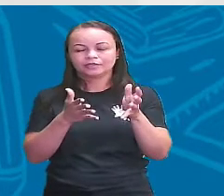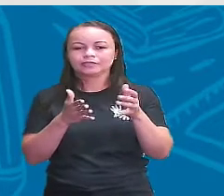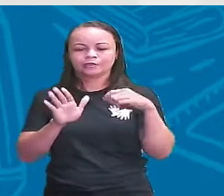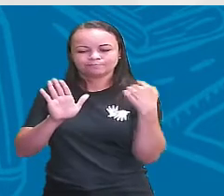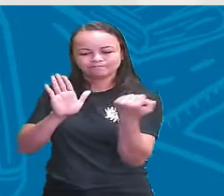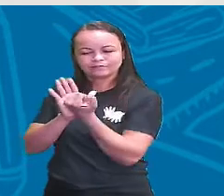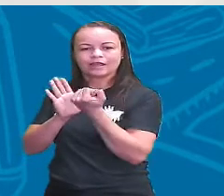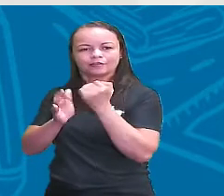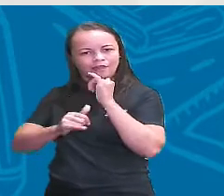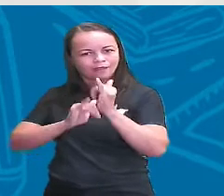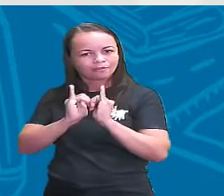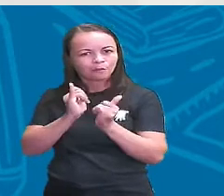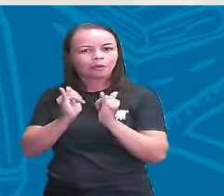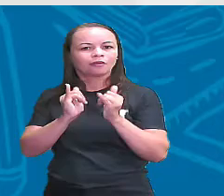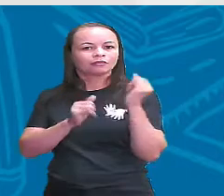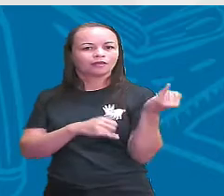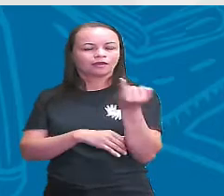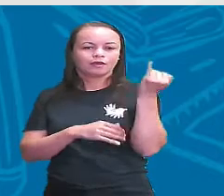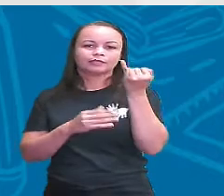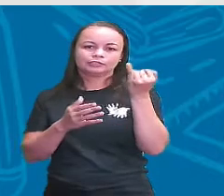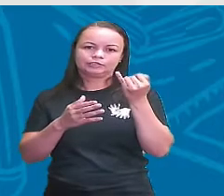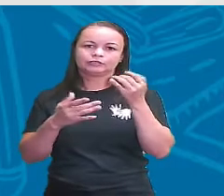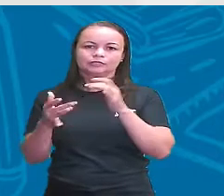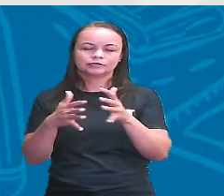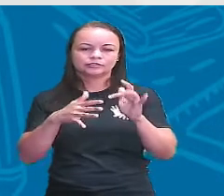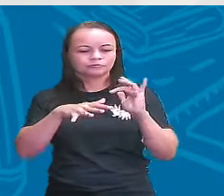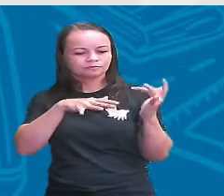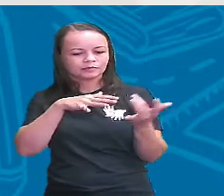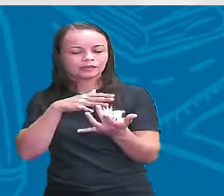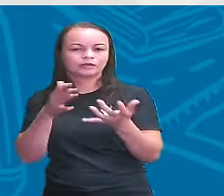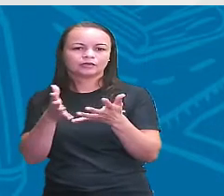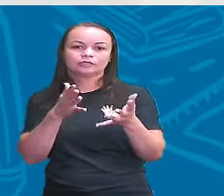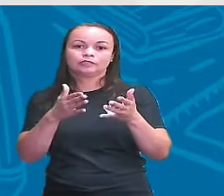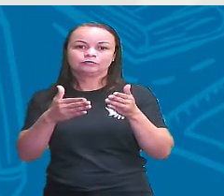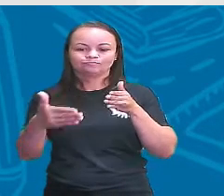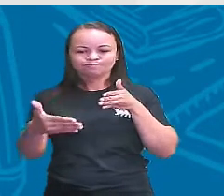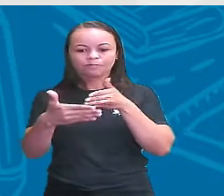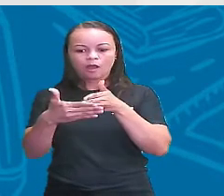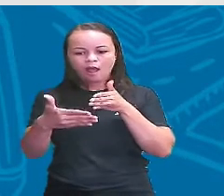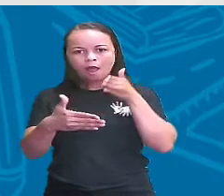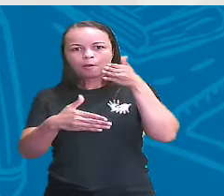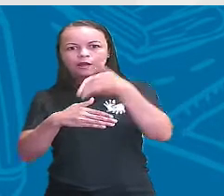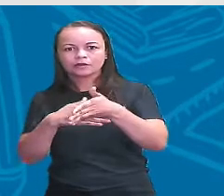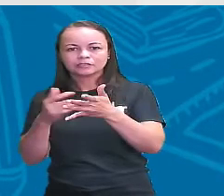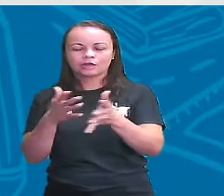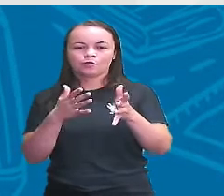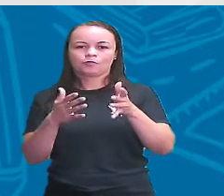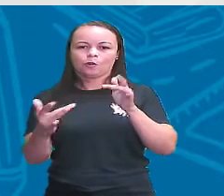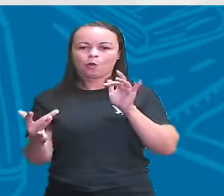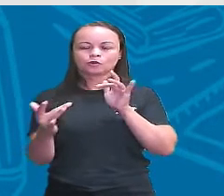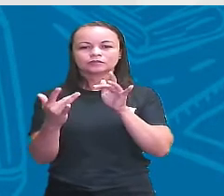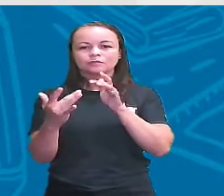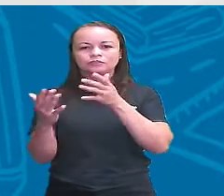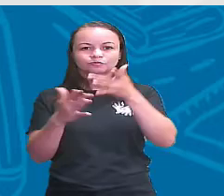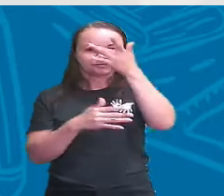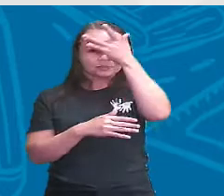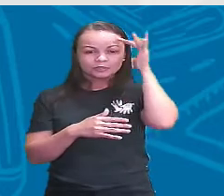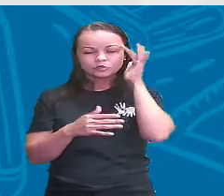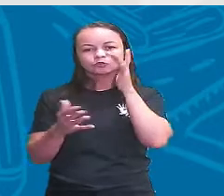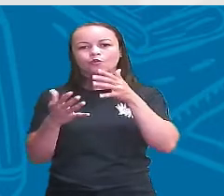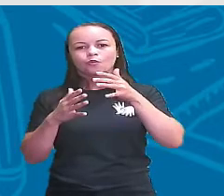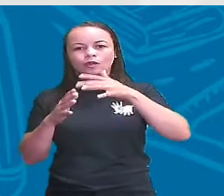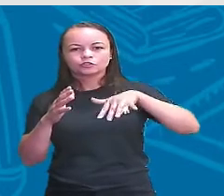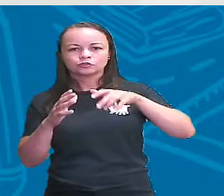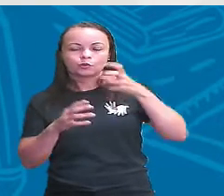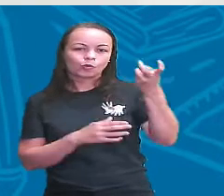e decisivo na evolução tecnológica. Isso porque ultrapassou barreiras ao aproximar pessoas, culturas, mundos e